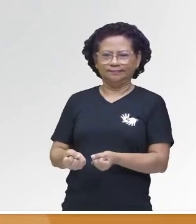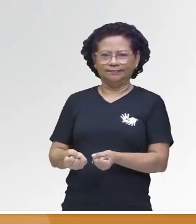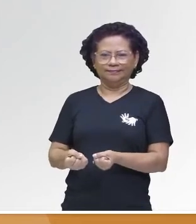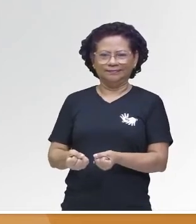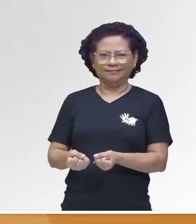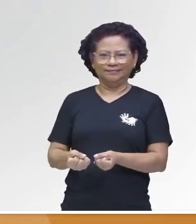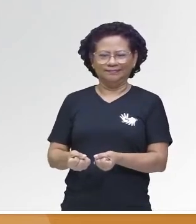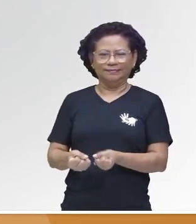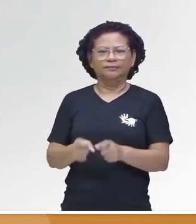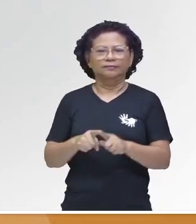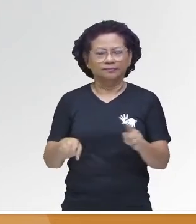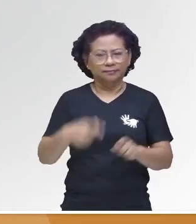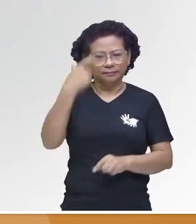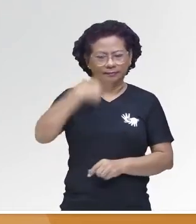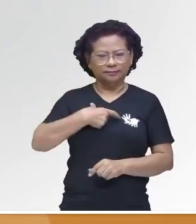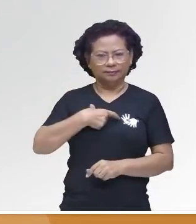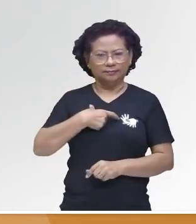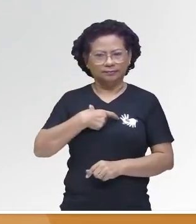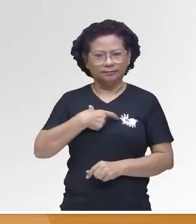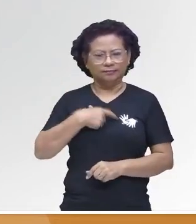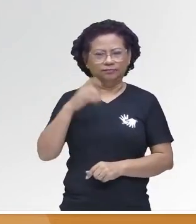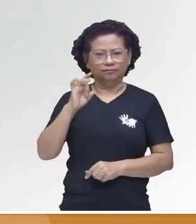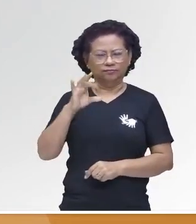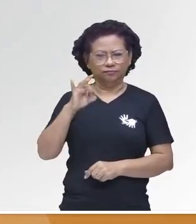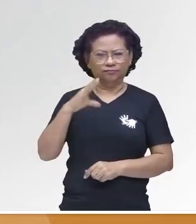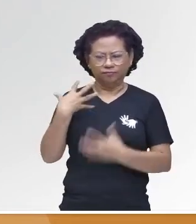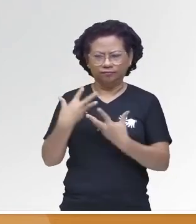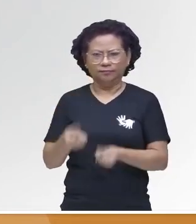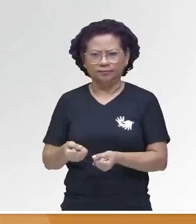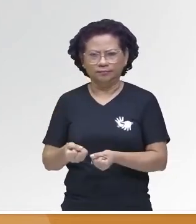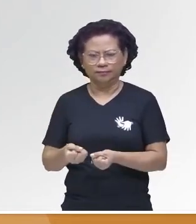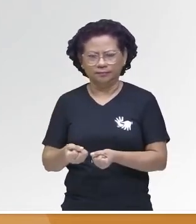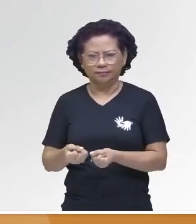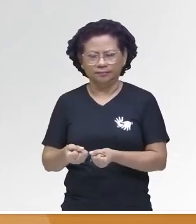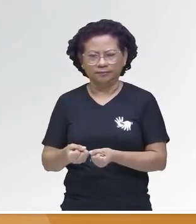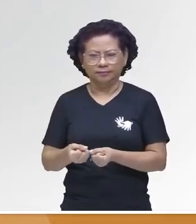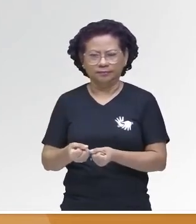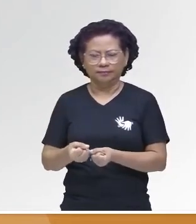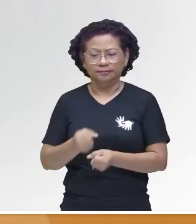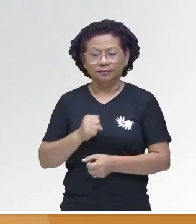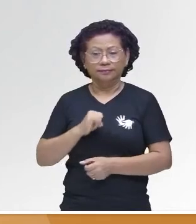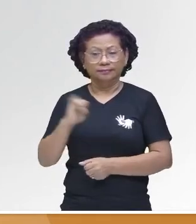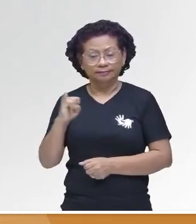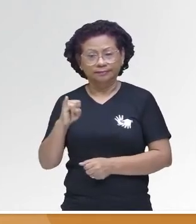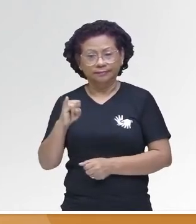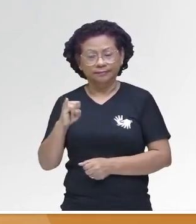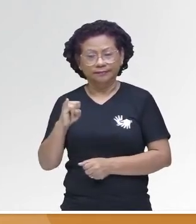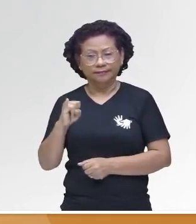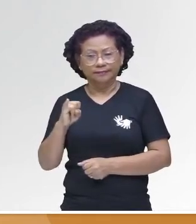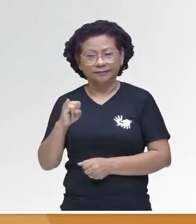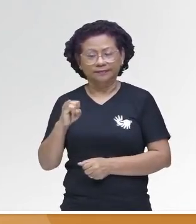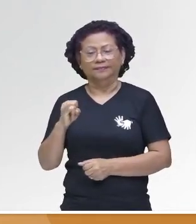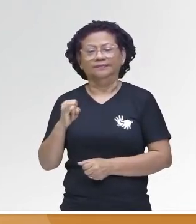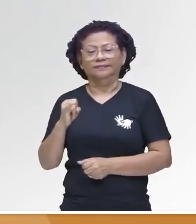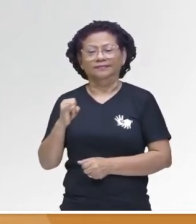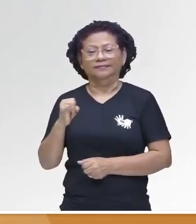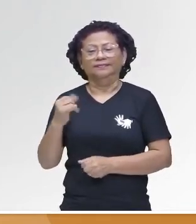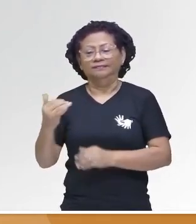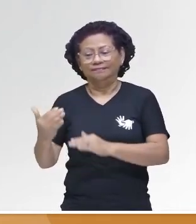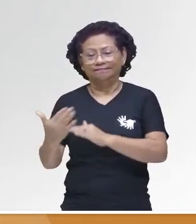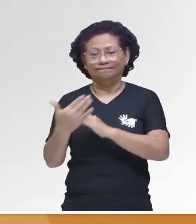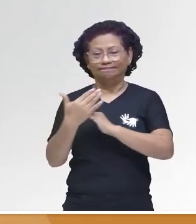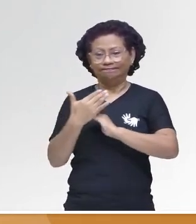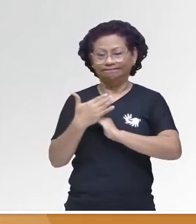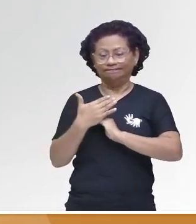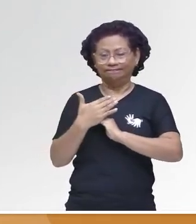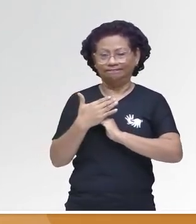que você só vai dar esse aval para ele se você tiver suas necessidades atendidas também. Então, isso